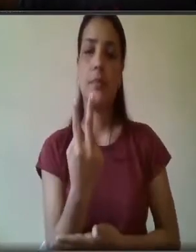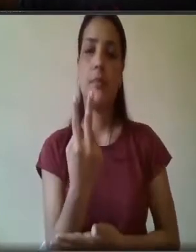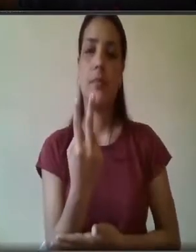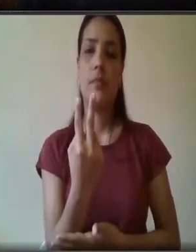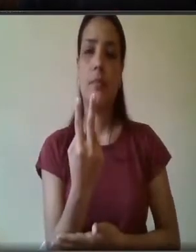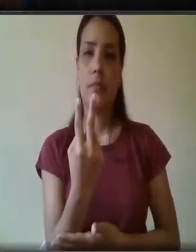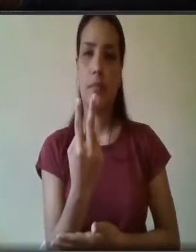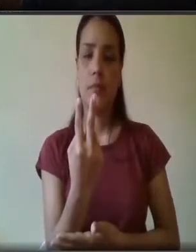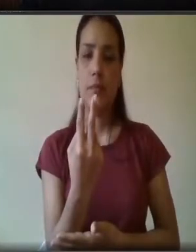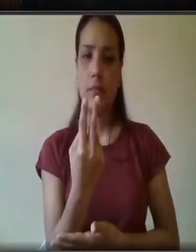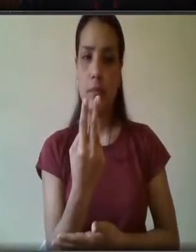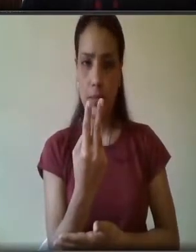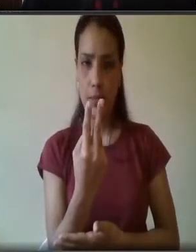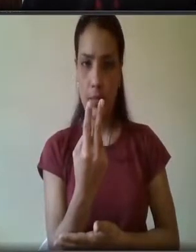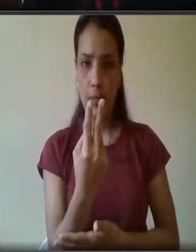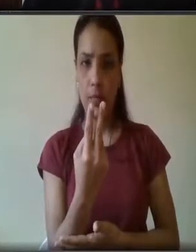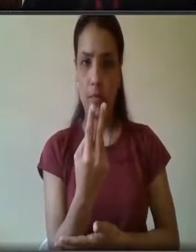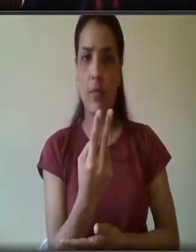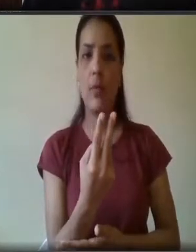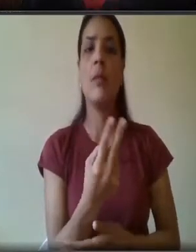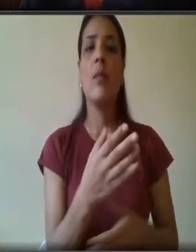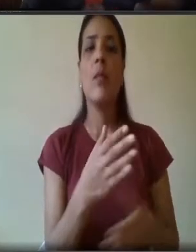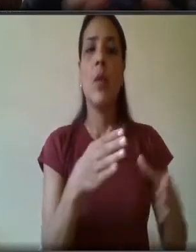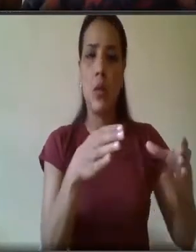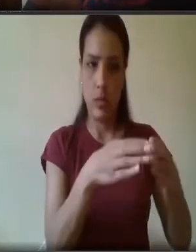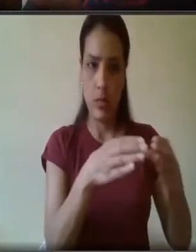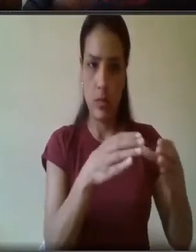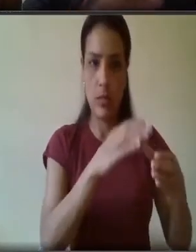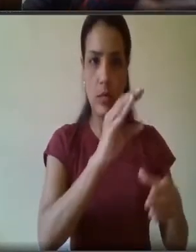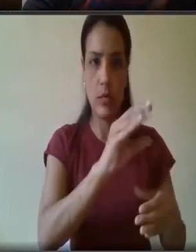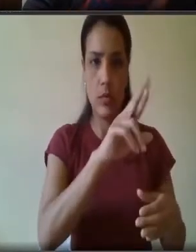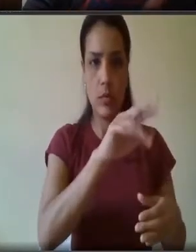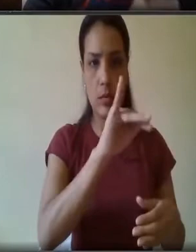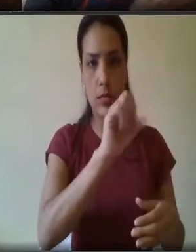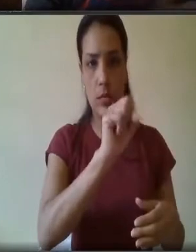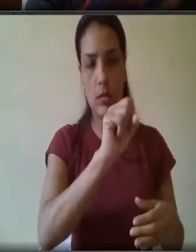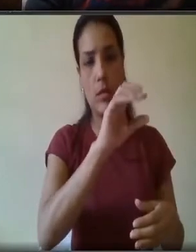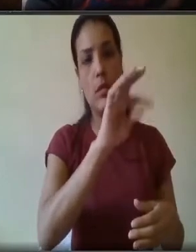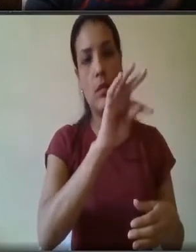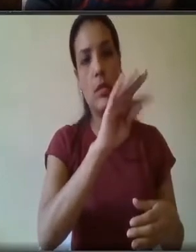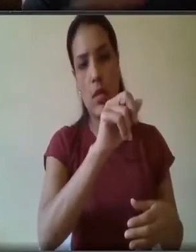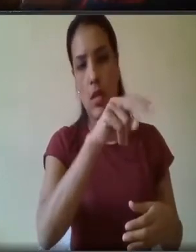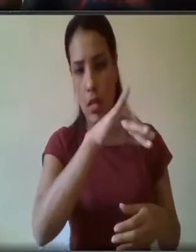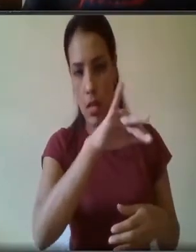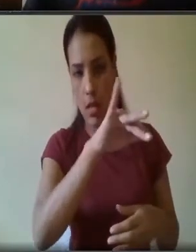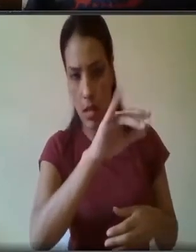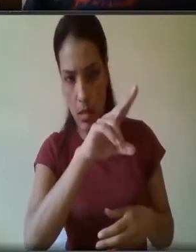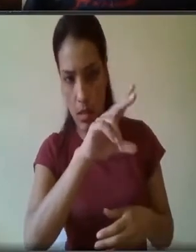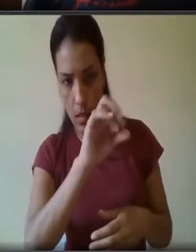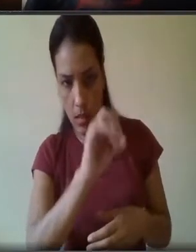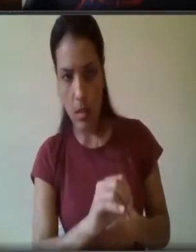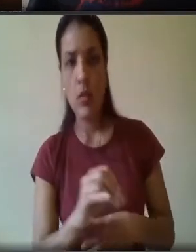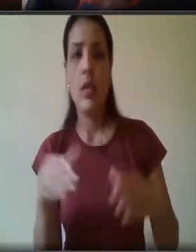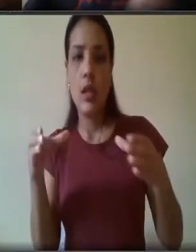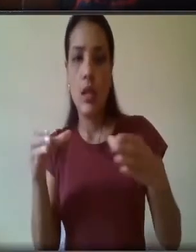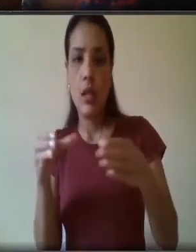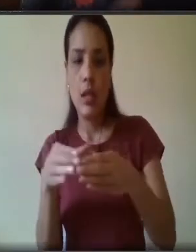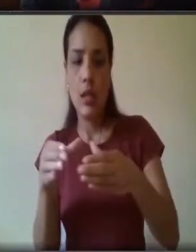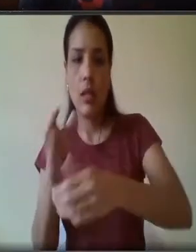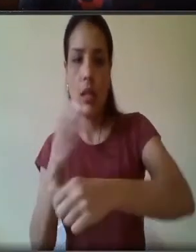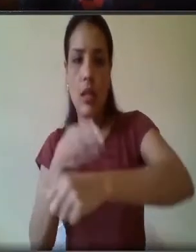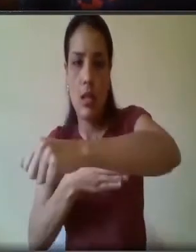cristalinos e bacias sedimentares. Como o escudo é algo antigo que foi erodido, você vai ter mais